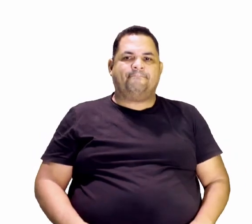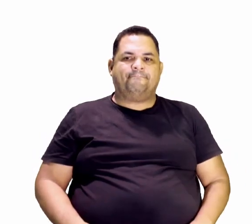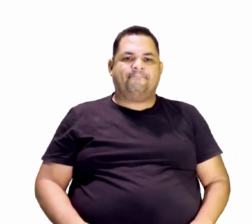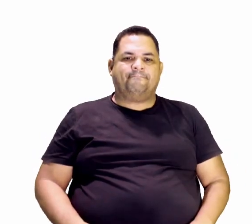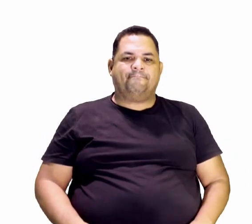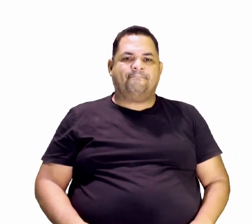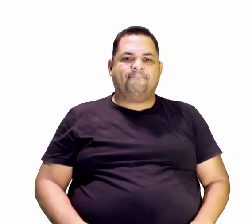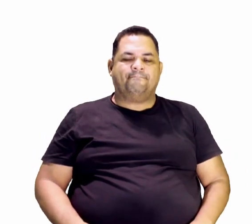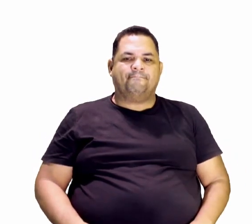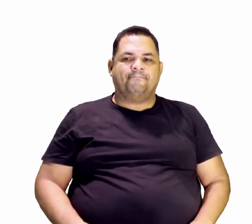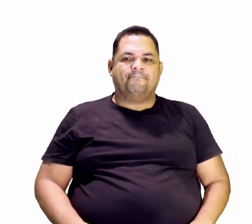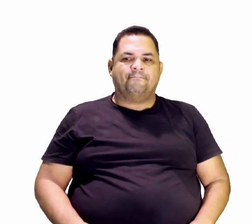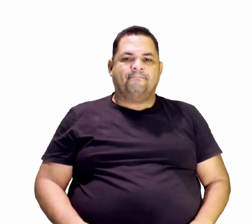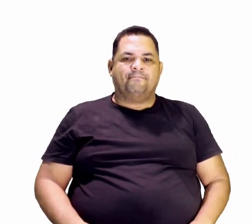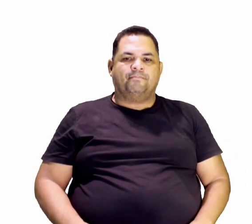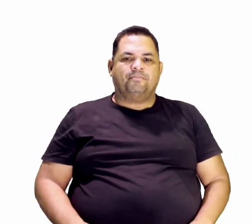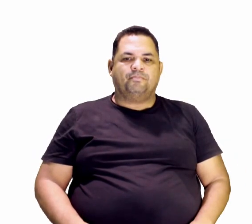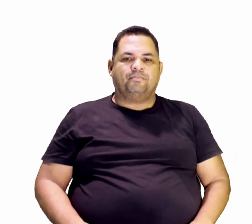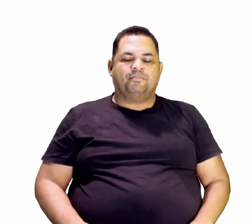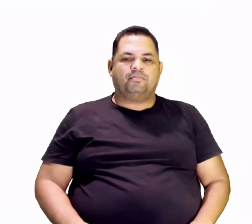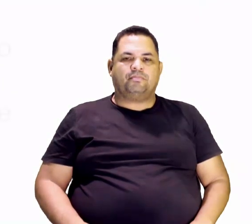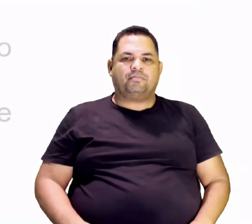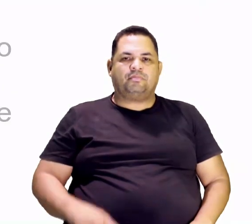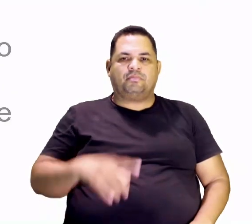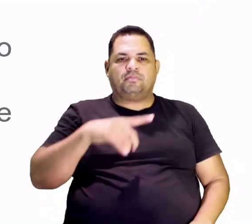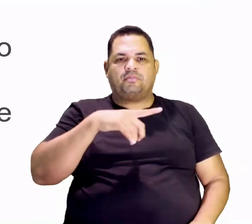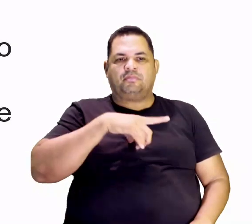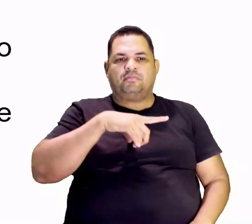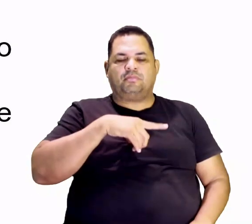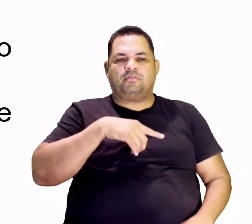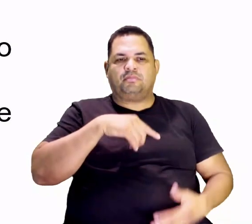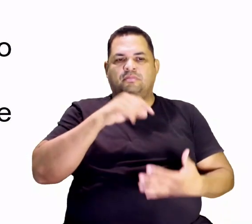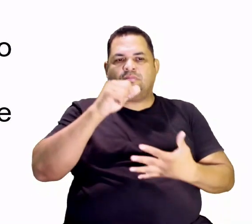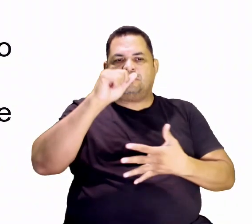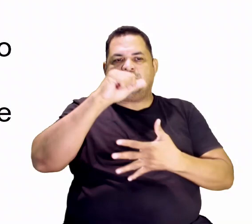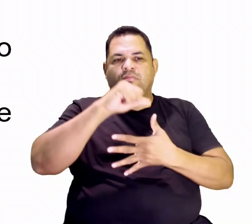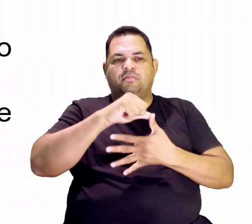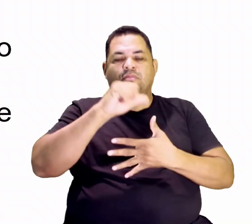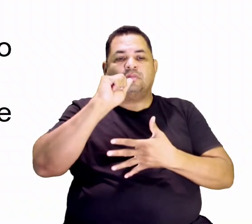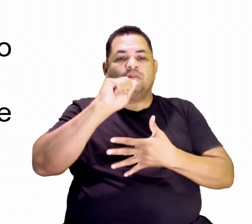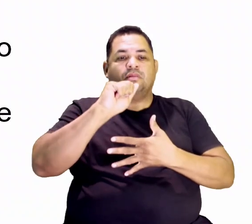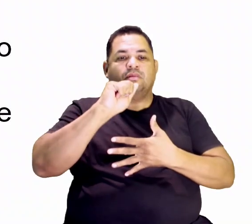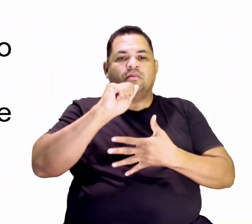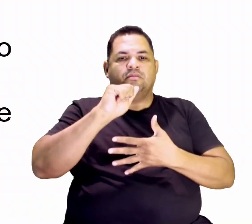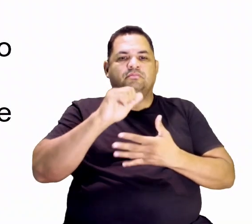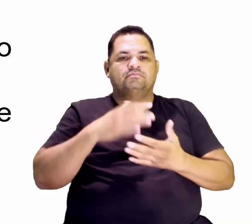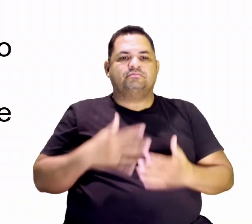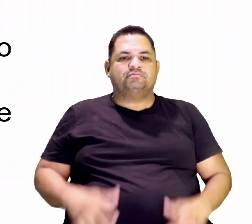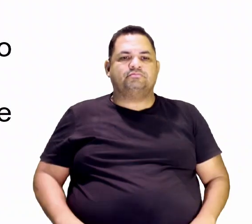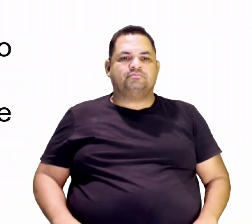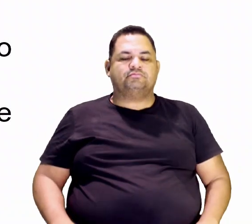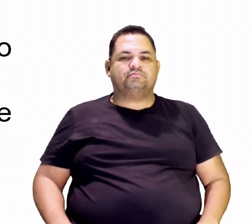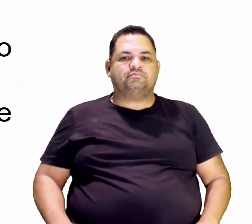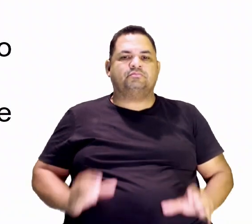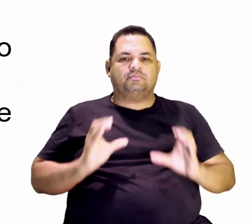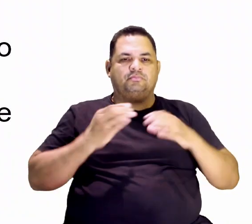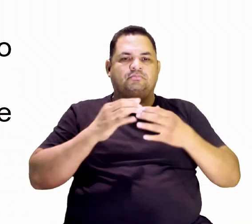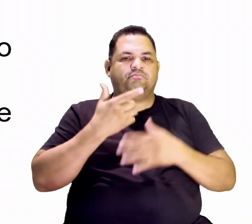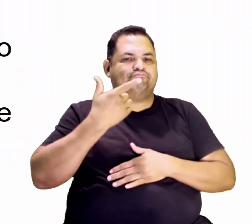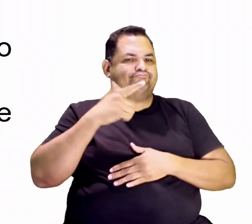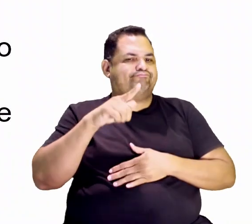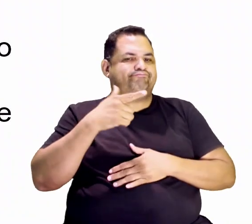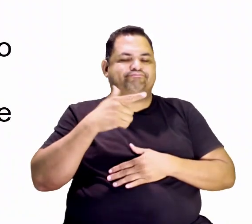características. Muito bem. Então nós temos aí a letra A. Letra A diz o seguinte: esses grupos não têm